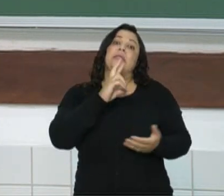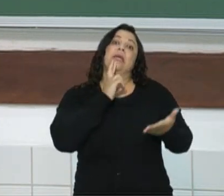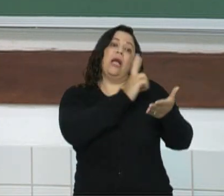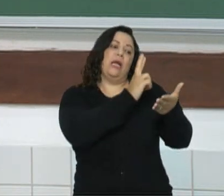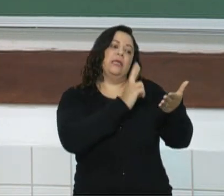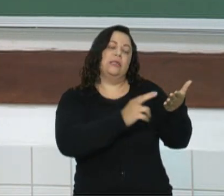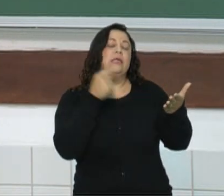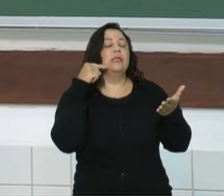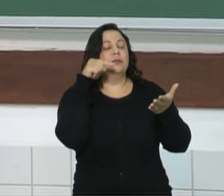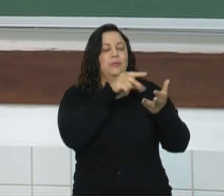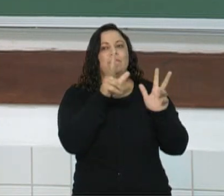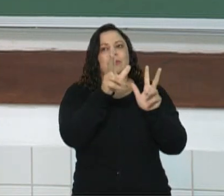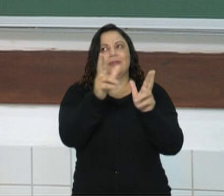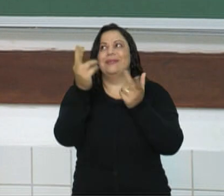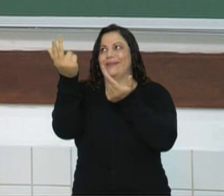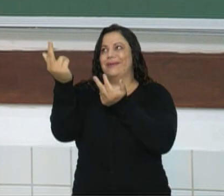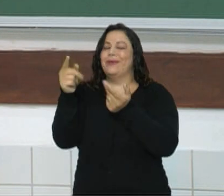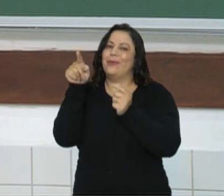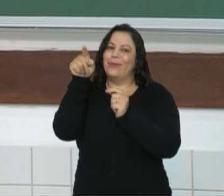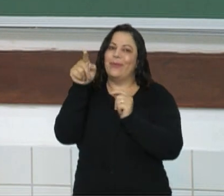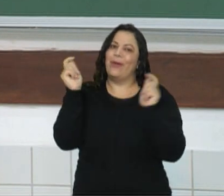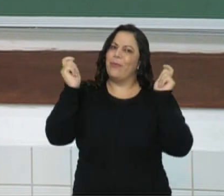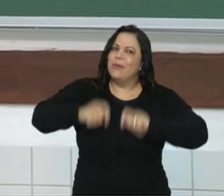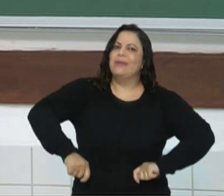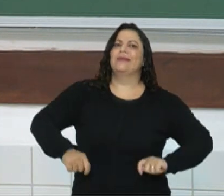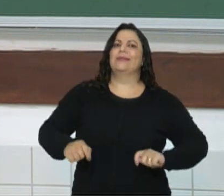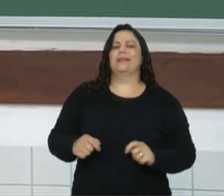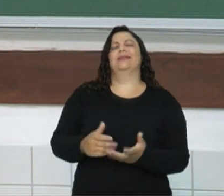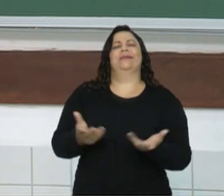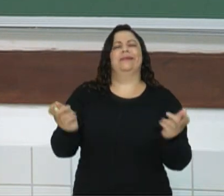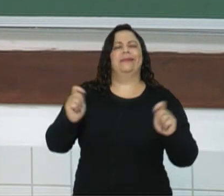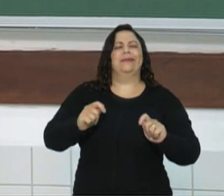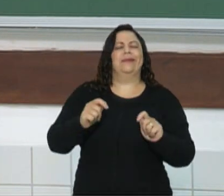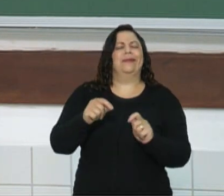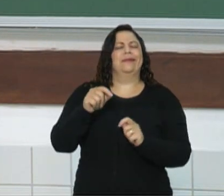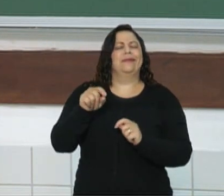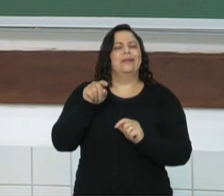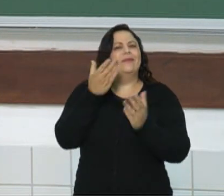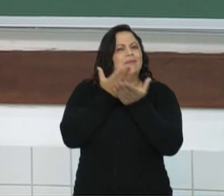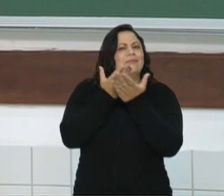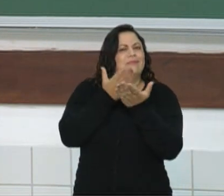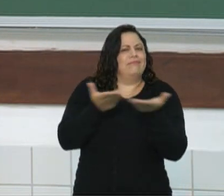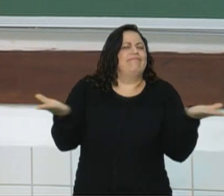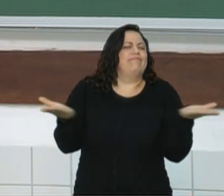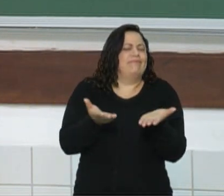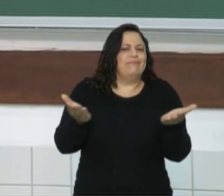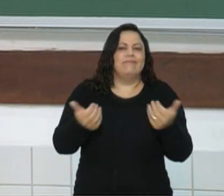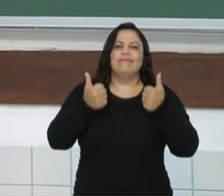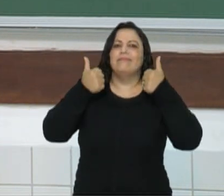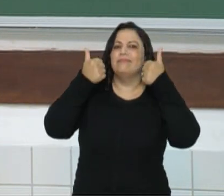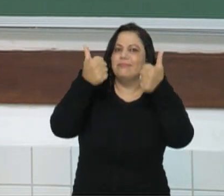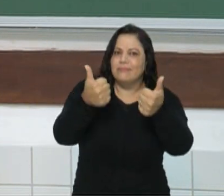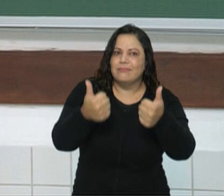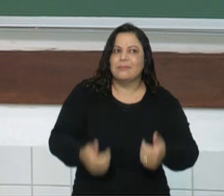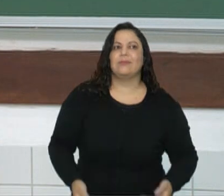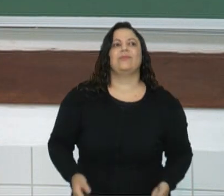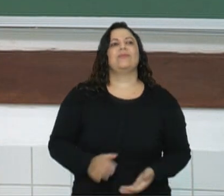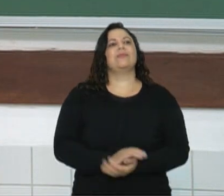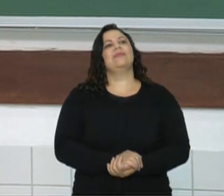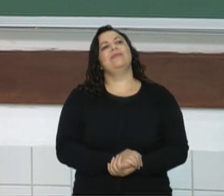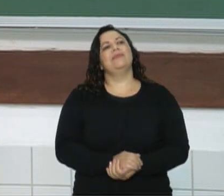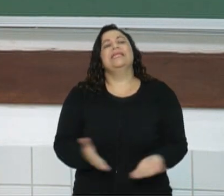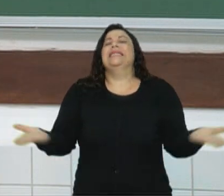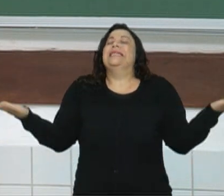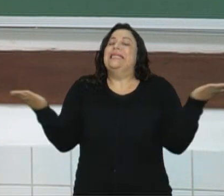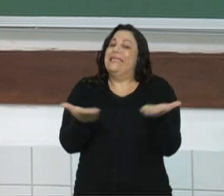você prestou muito bem atenção na aula de hoje e você conseguiu captar a essência da aula de hoje. Então, eu vou encerrando